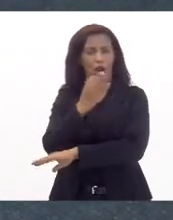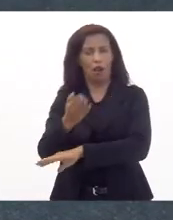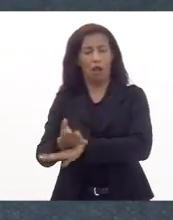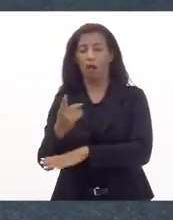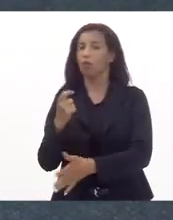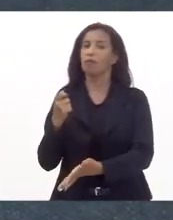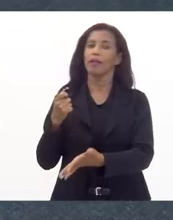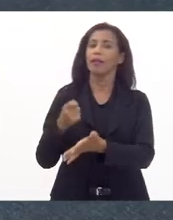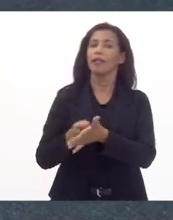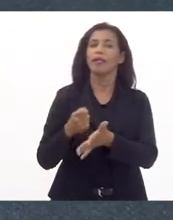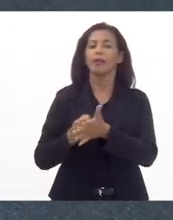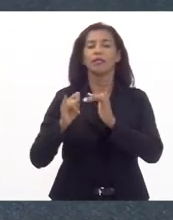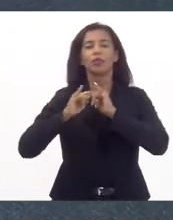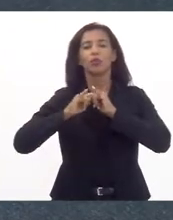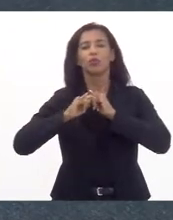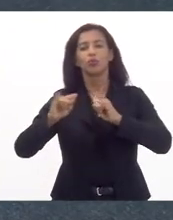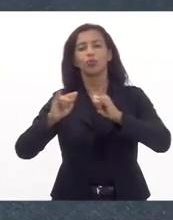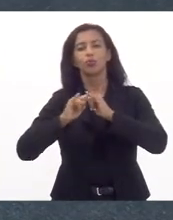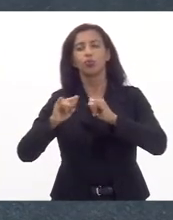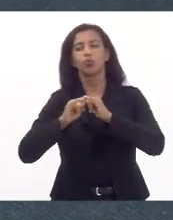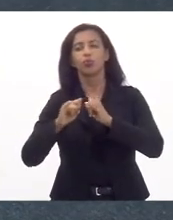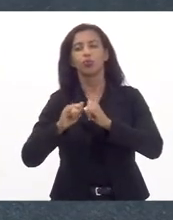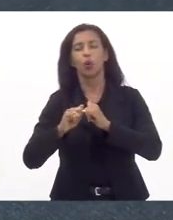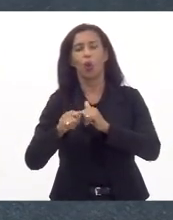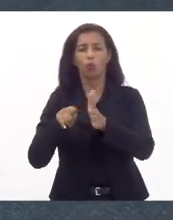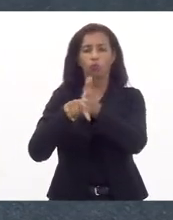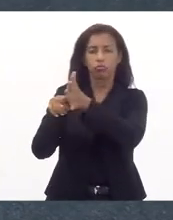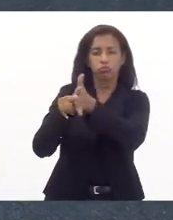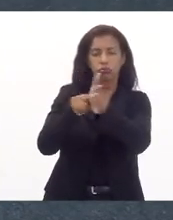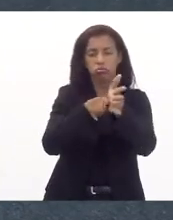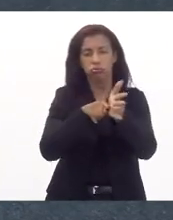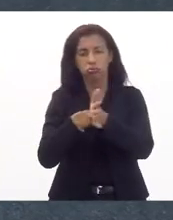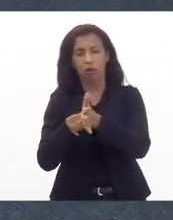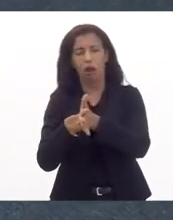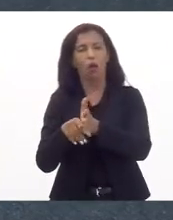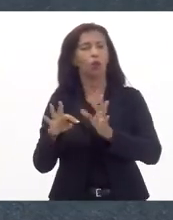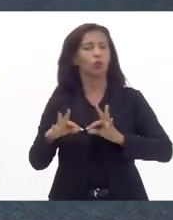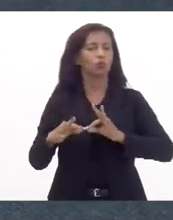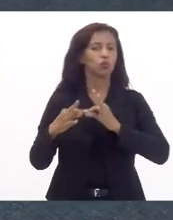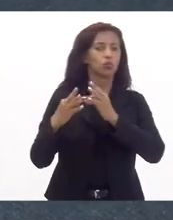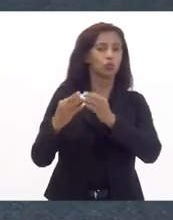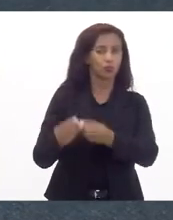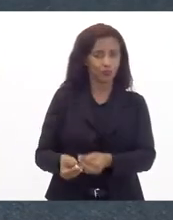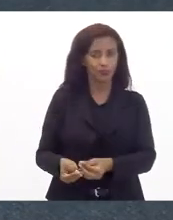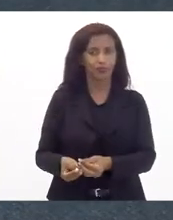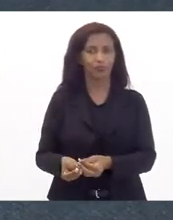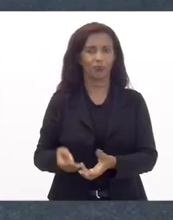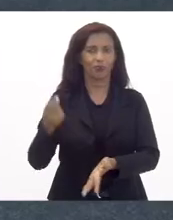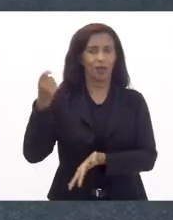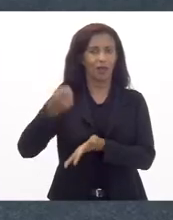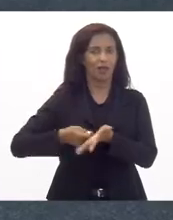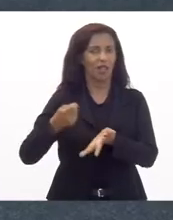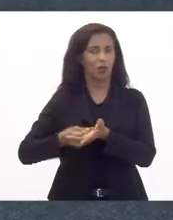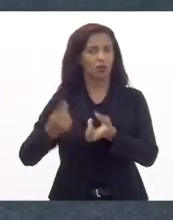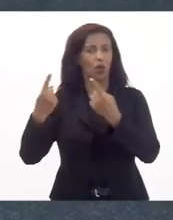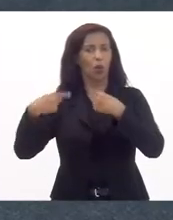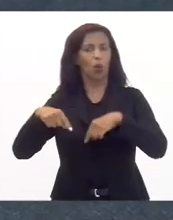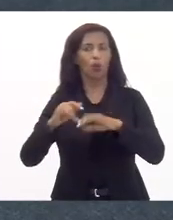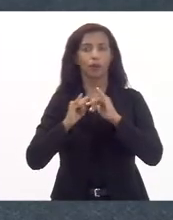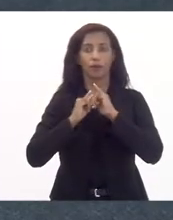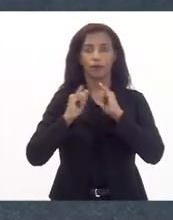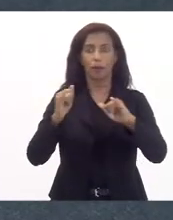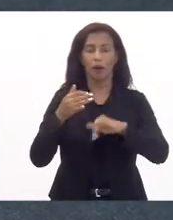garantia né dê notícia com investigação com pesquisa na luta contra as fake News